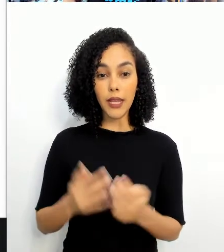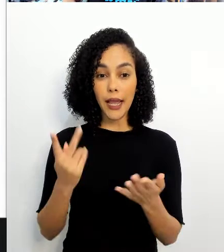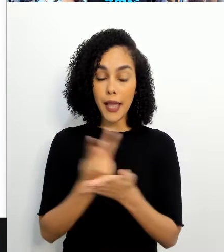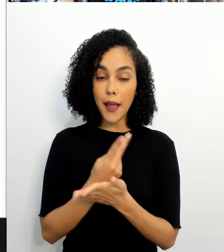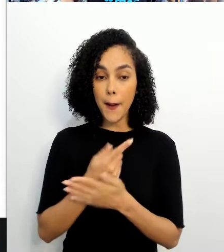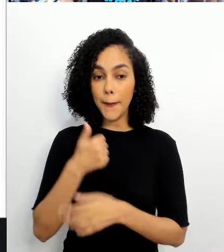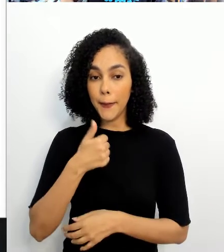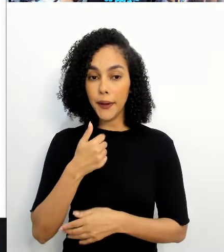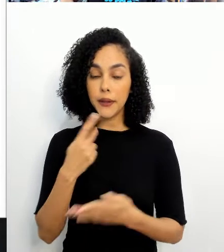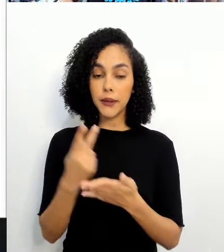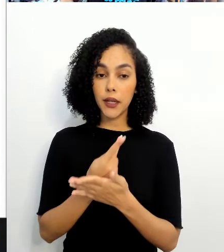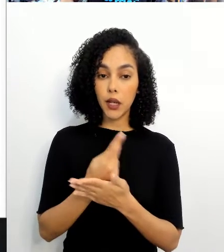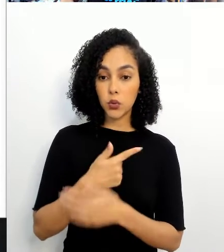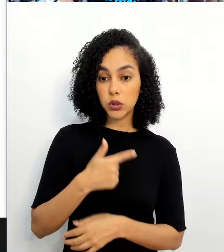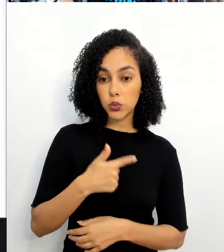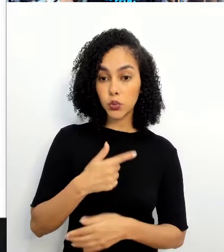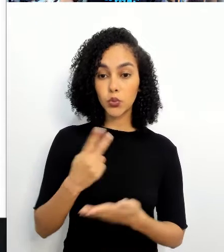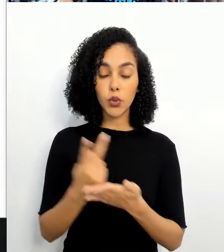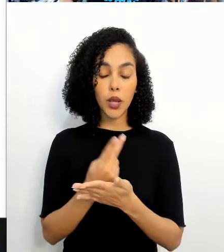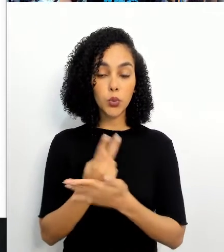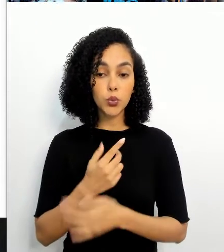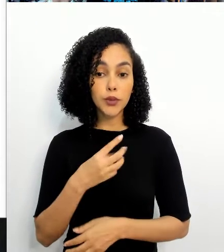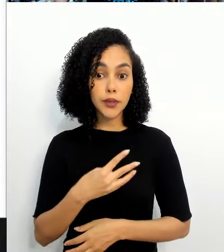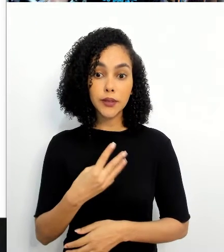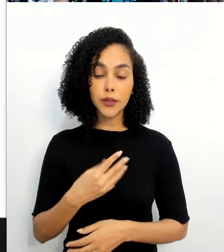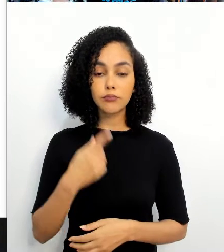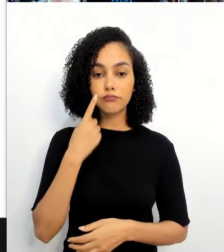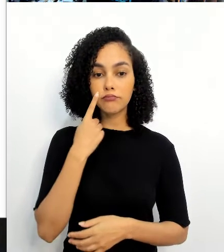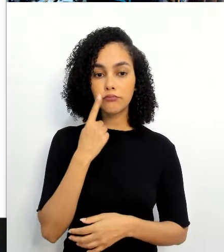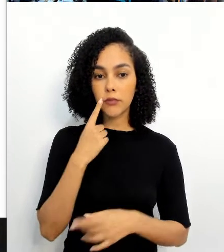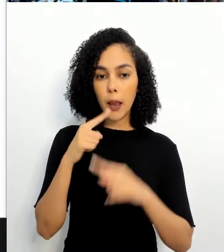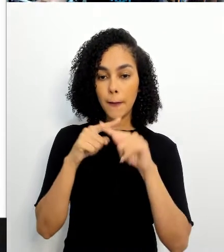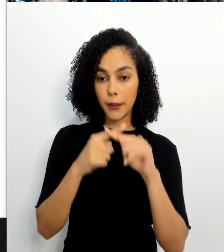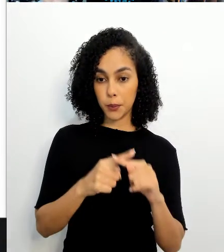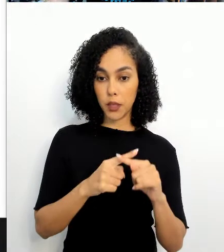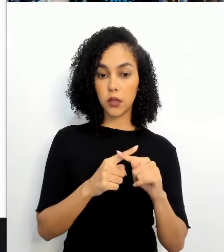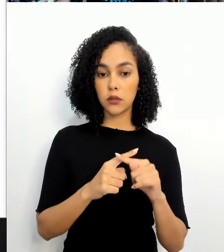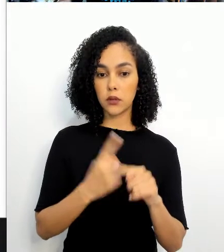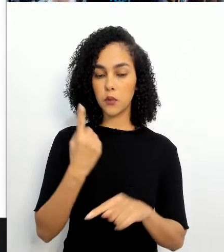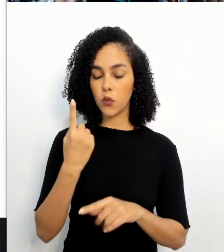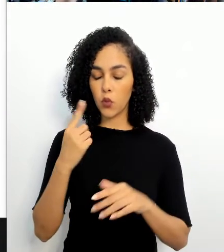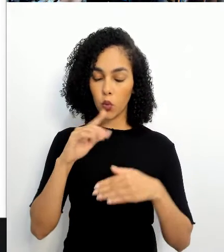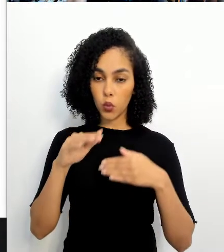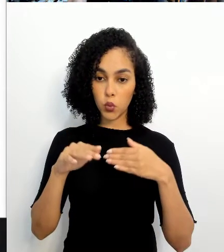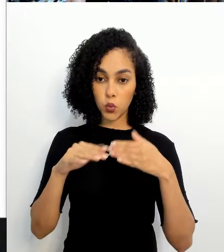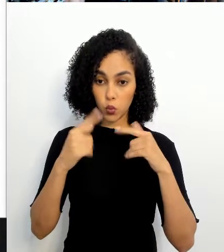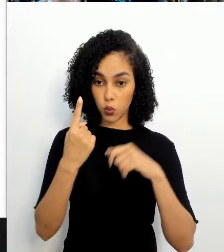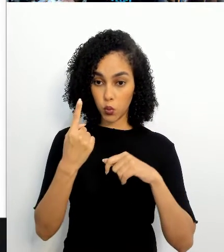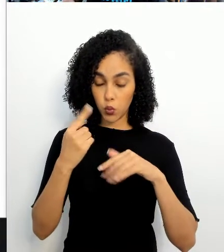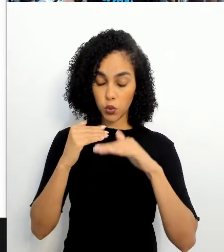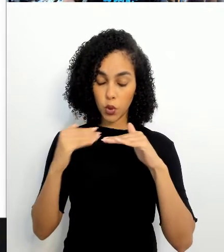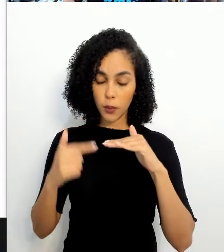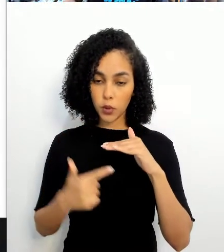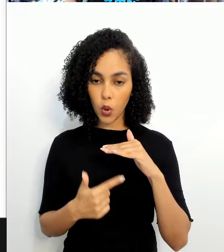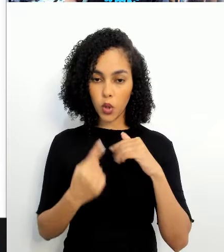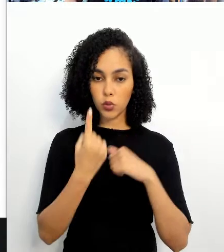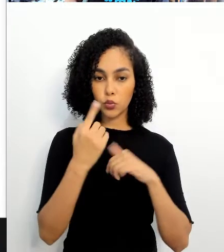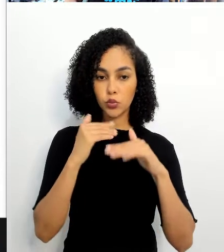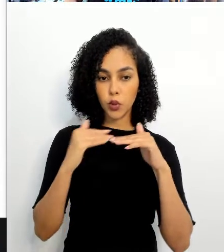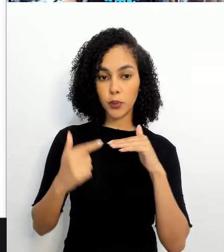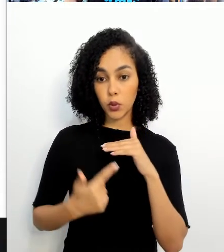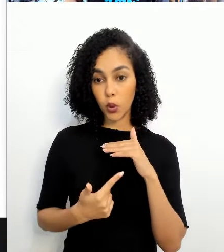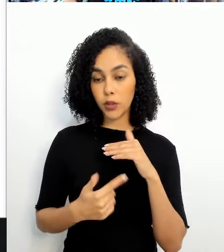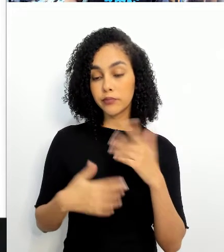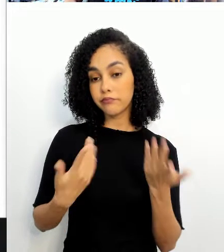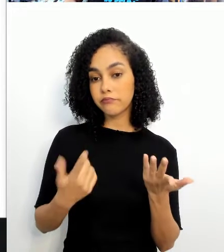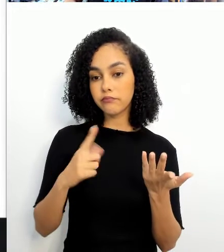o terceiro. Então, você vai multiplicando 1 sobre 2, vezes 1 sobre 2, vezes 1 sobre 2. Você vai ter N fatores. Isso vai